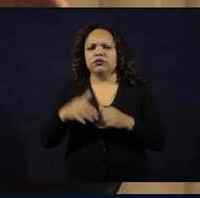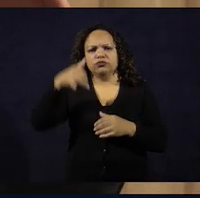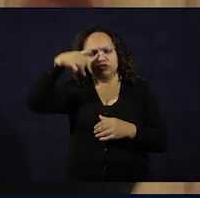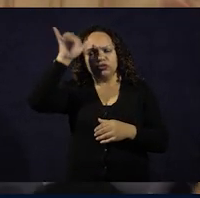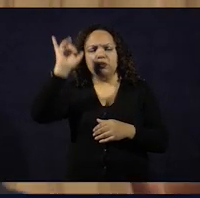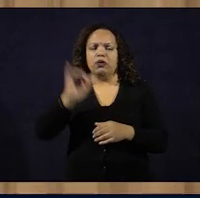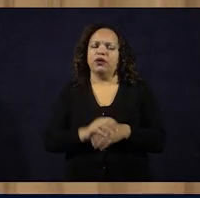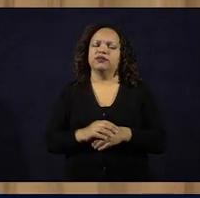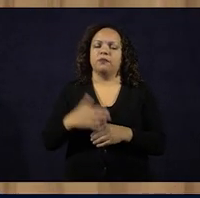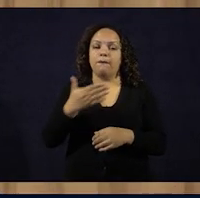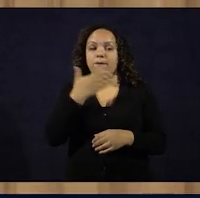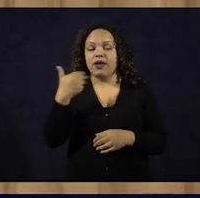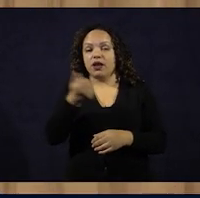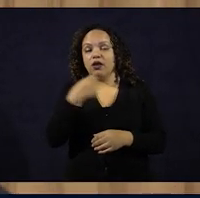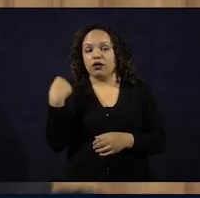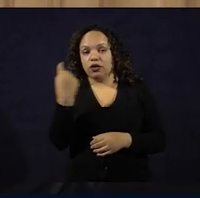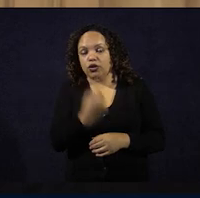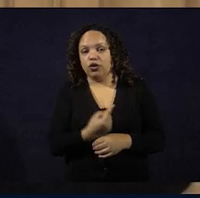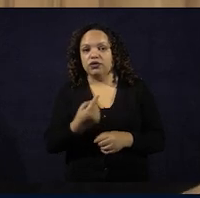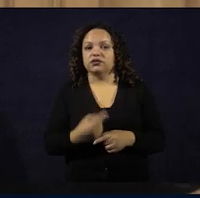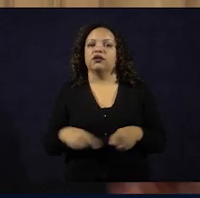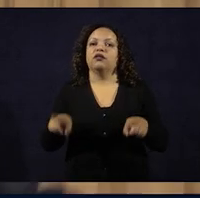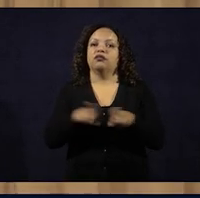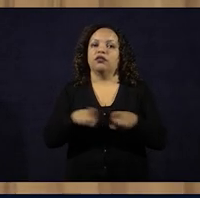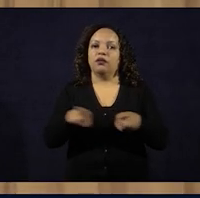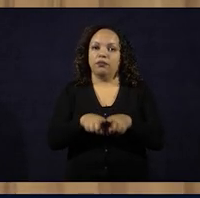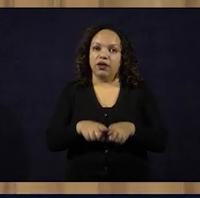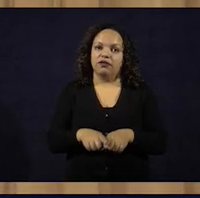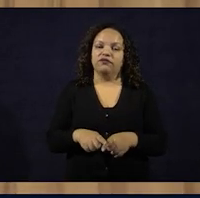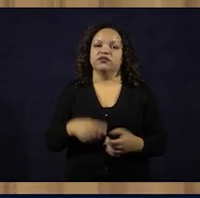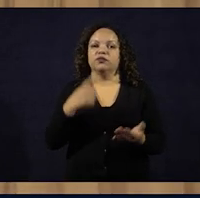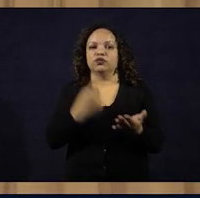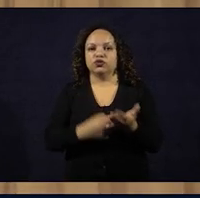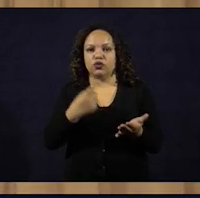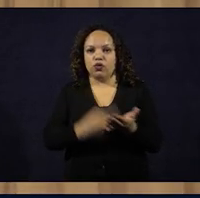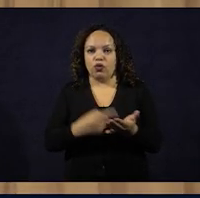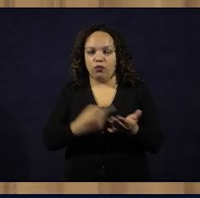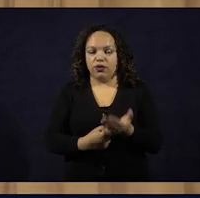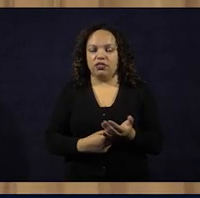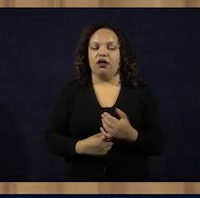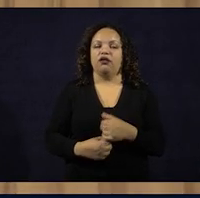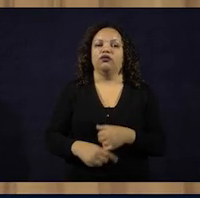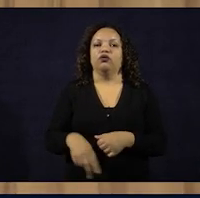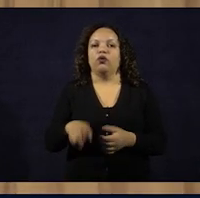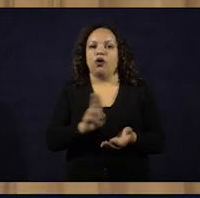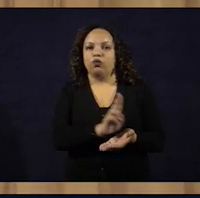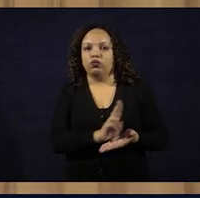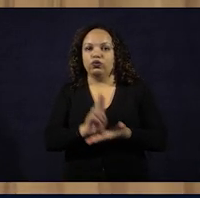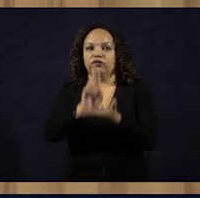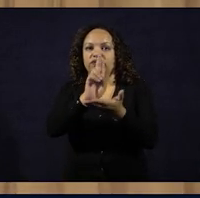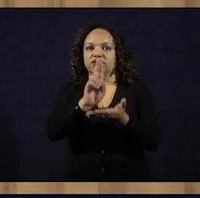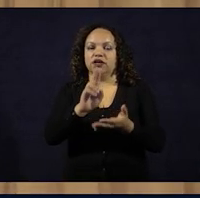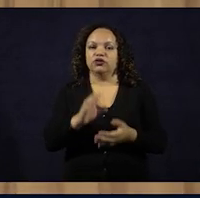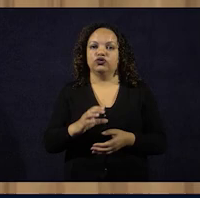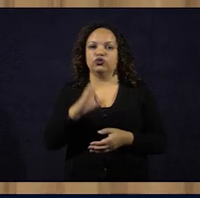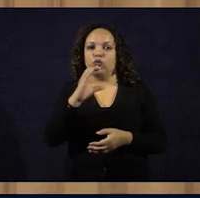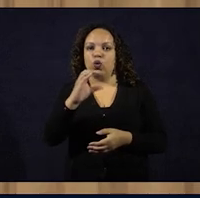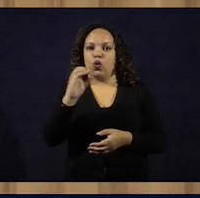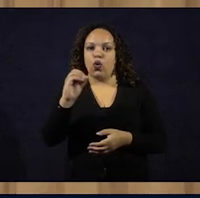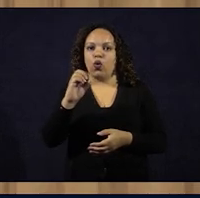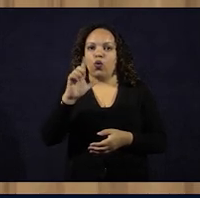um projeto relevante importante fizemos um outro acordo com a Universidade do colorado como a iniciativa que